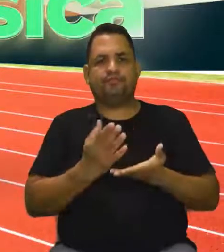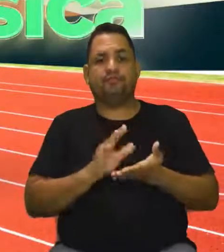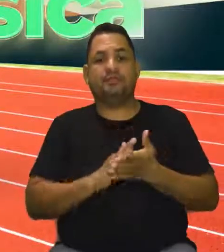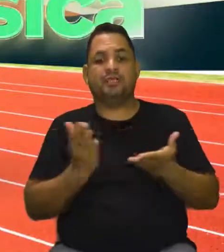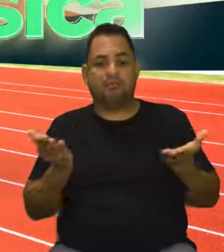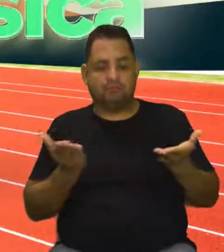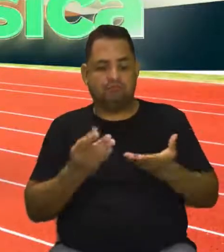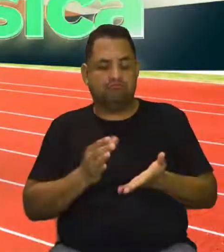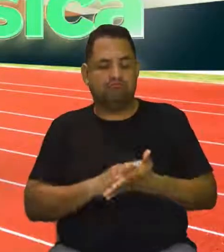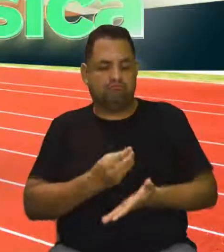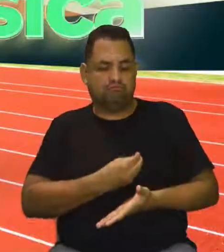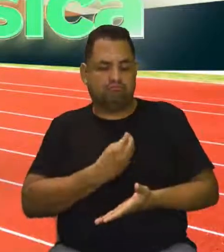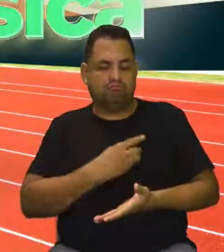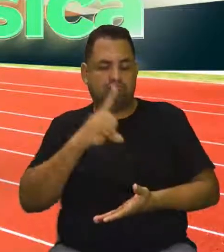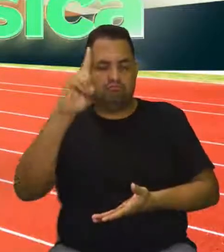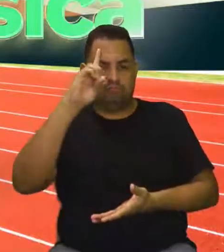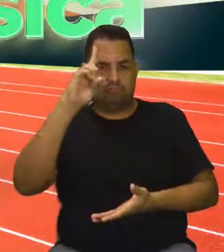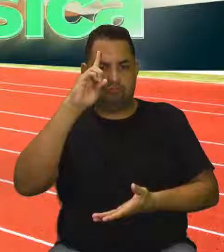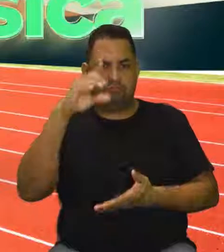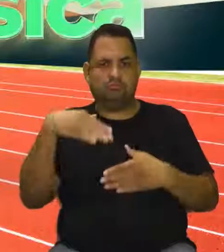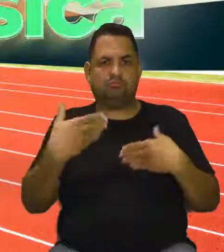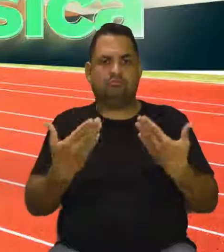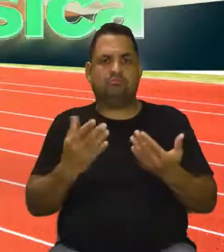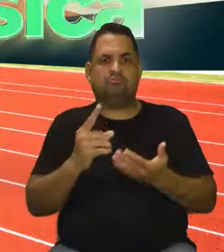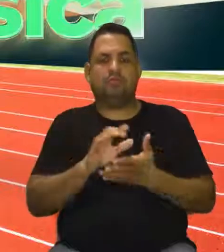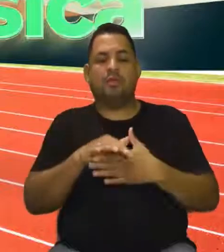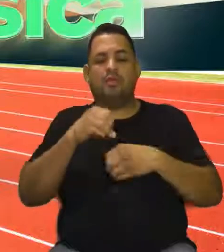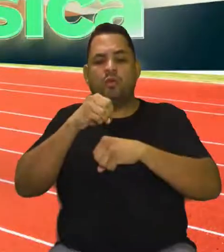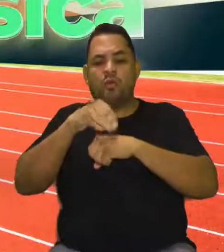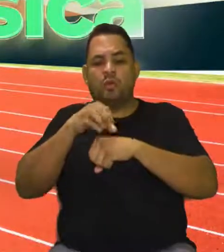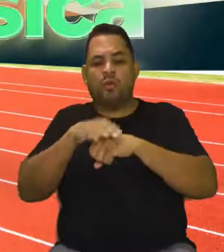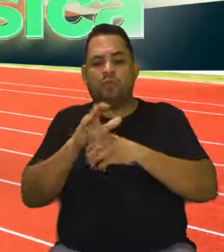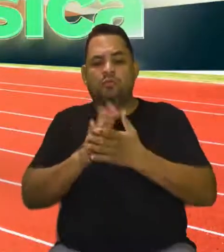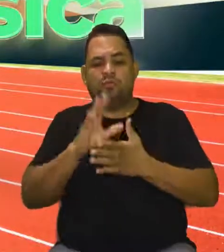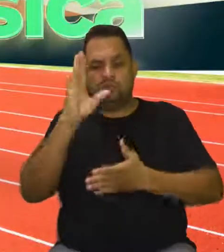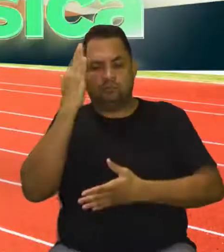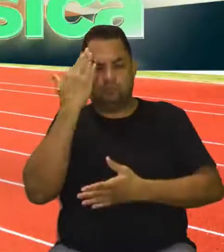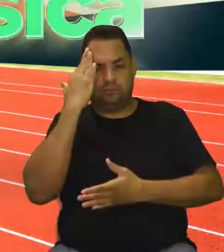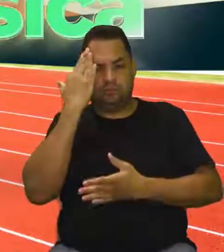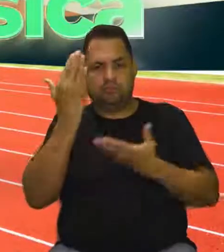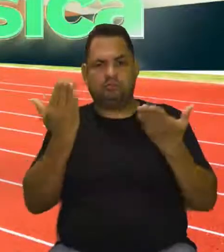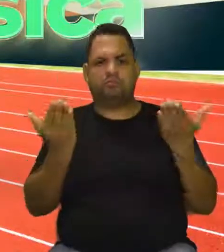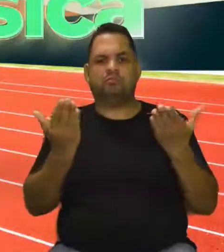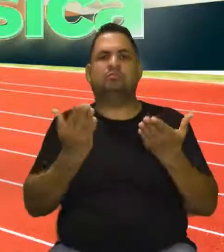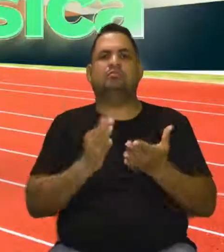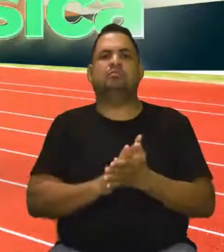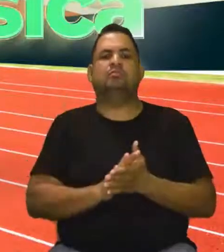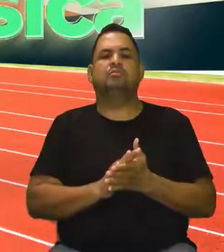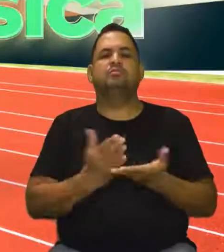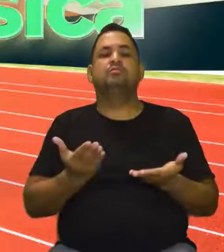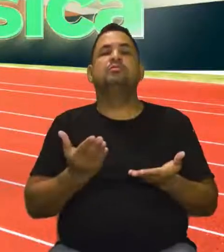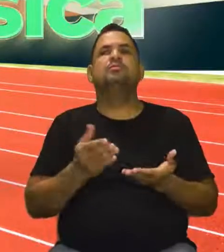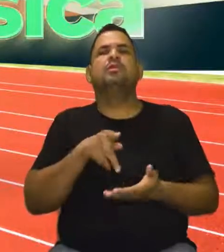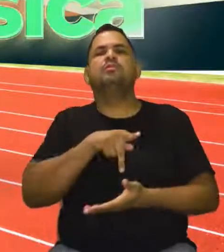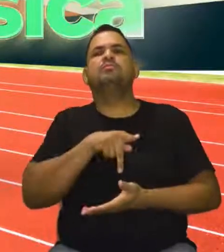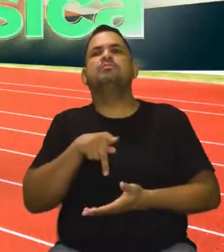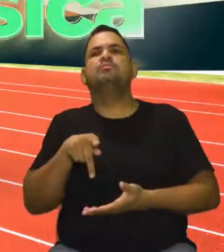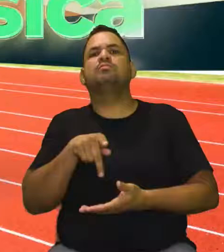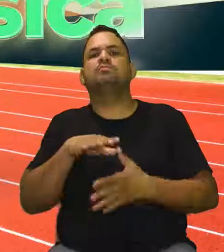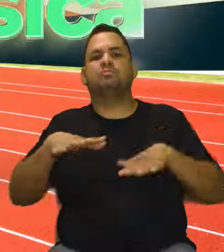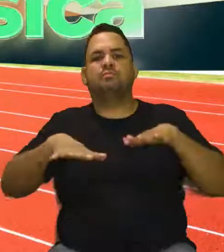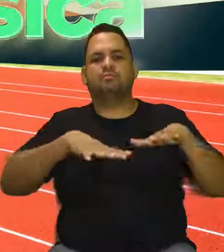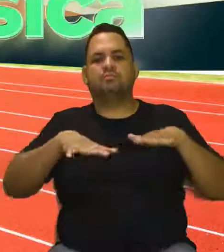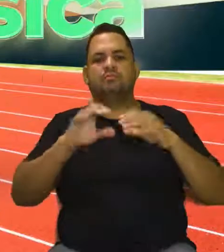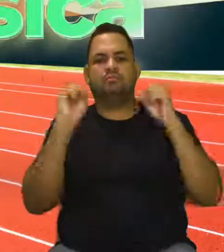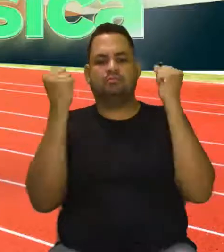muito presentes no nosso cotidiano. Então, uma dica para você compreender bem é: então, professora, os movimentos